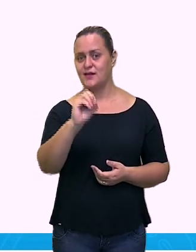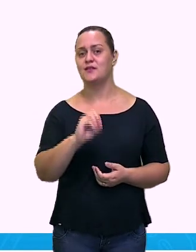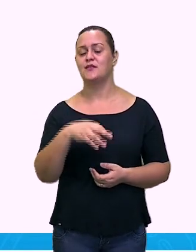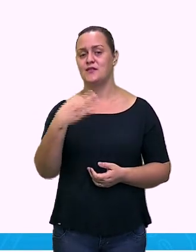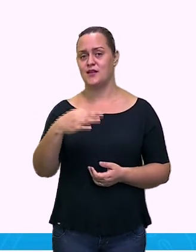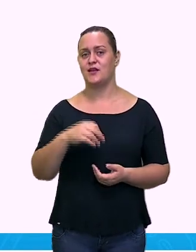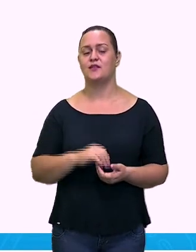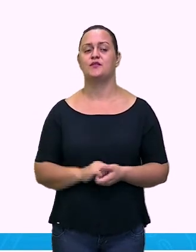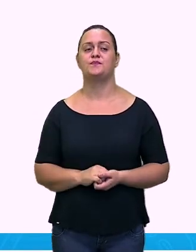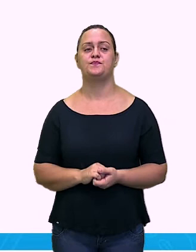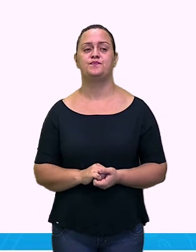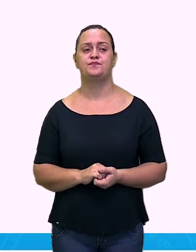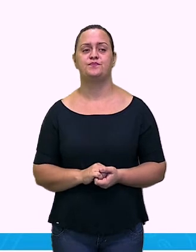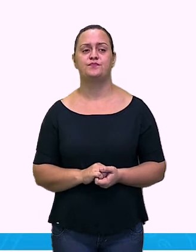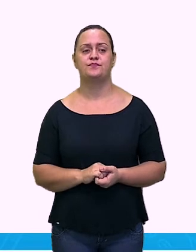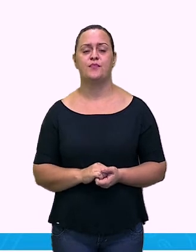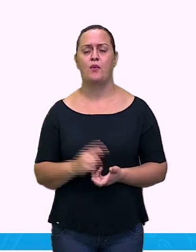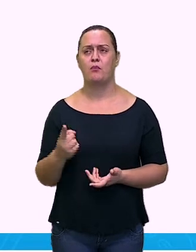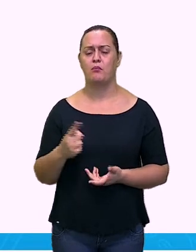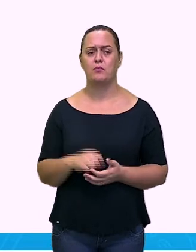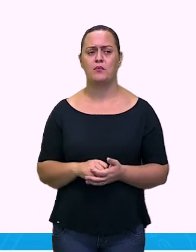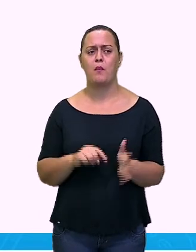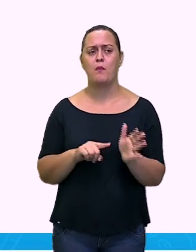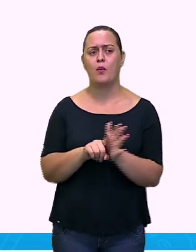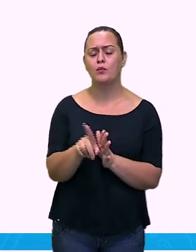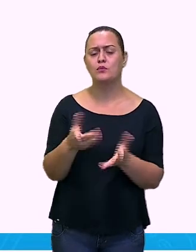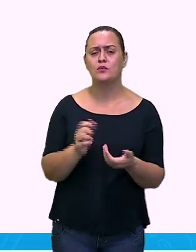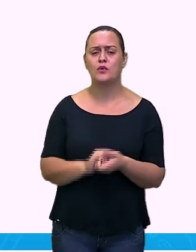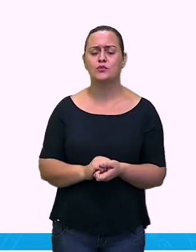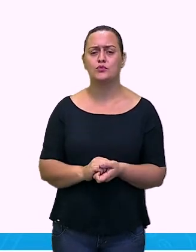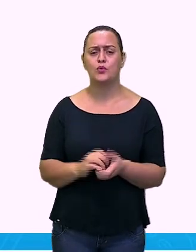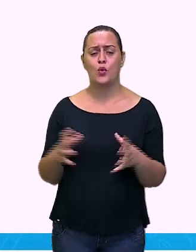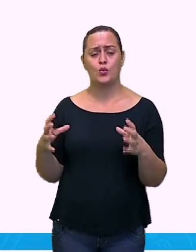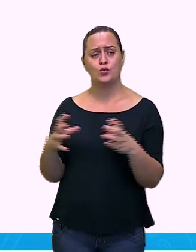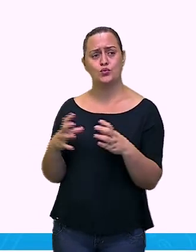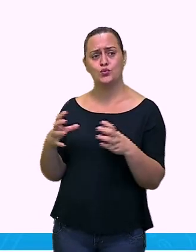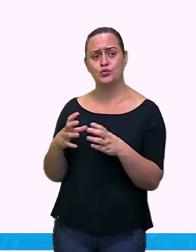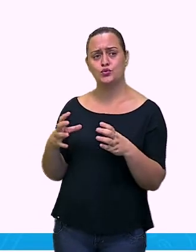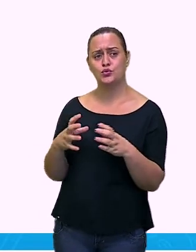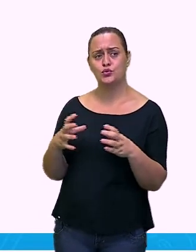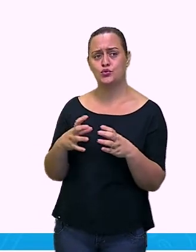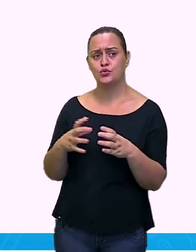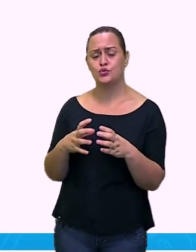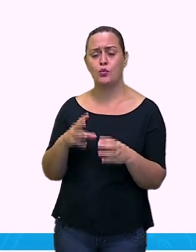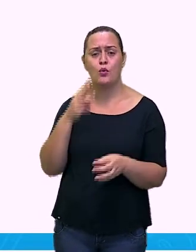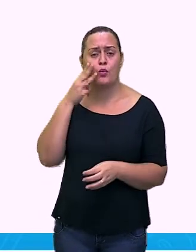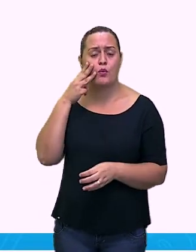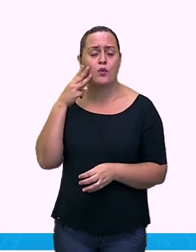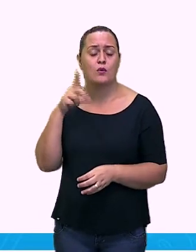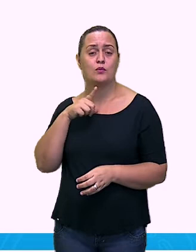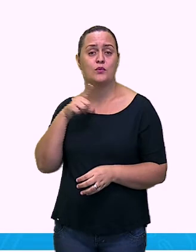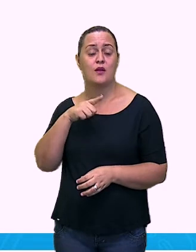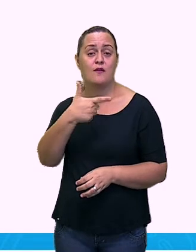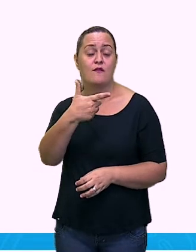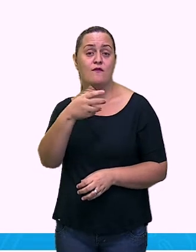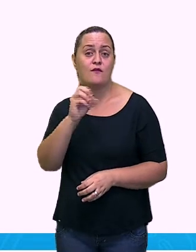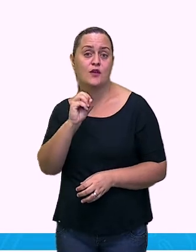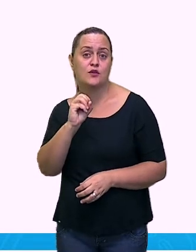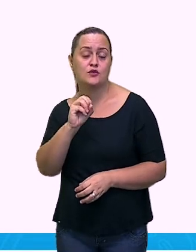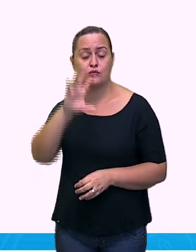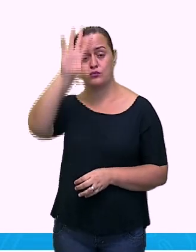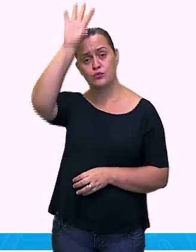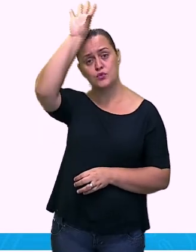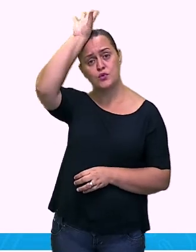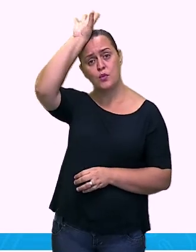o time do Cascão tem 21 de Cebolinha metade eu já descobri que a metade de